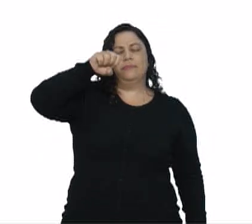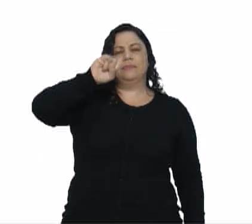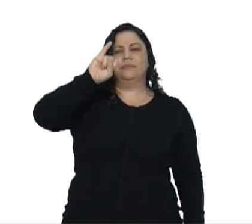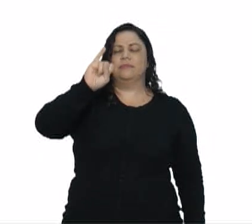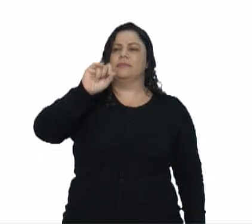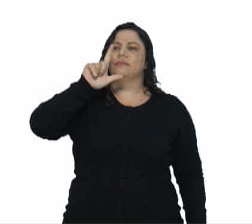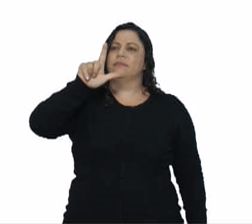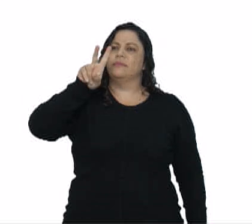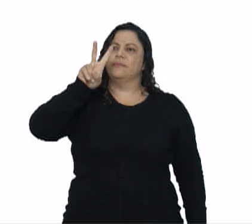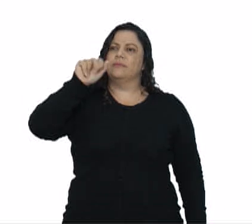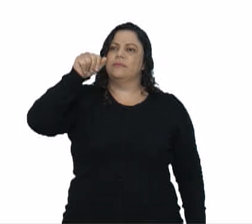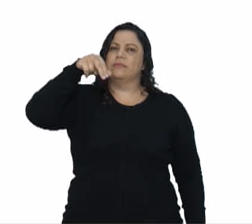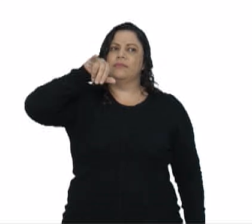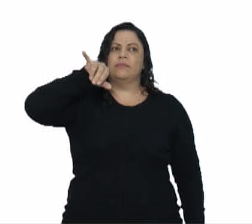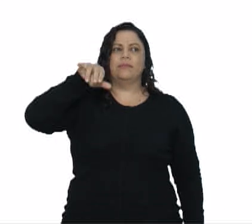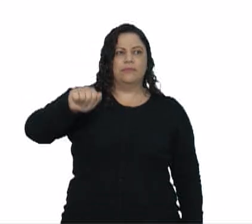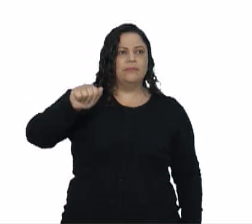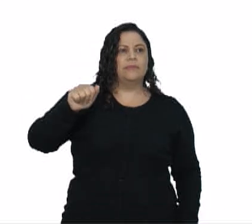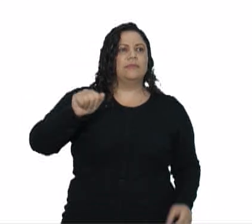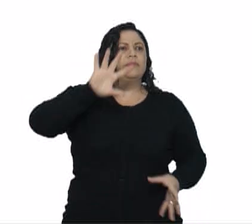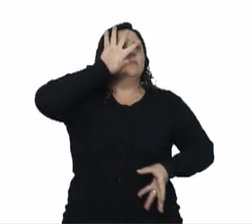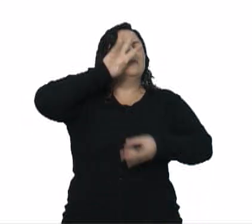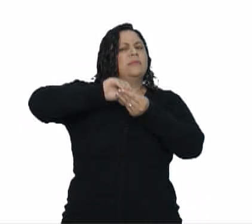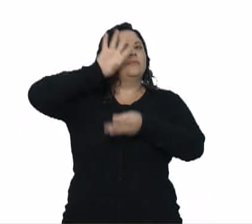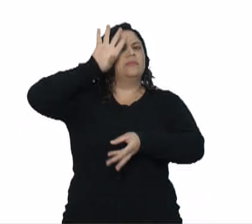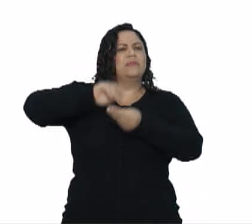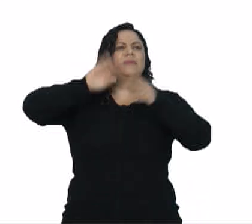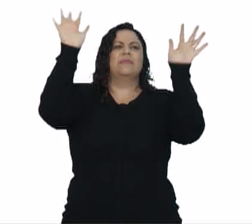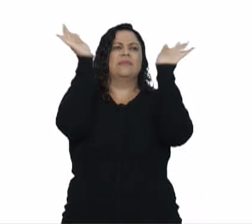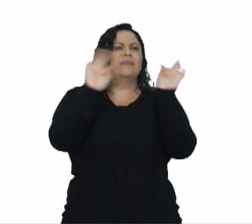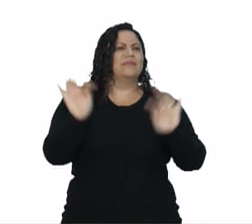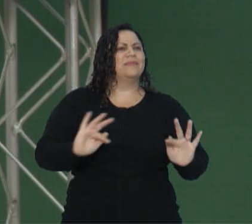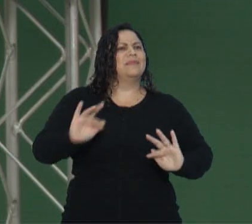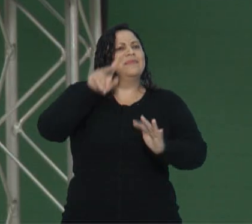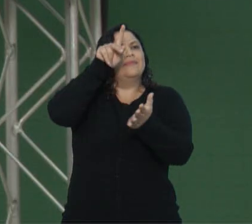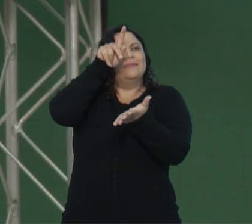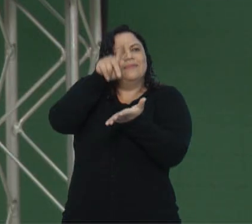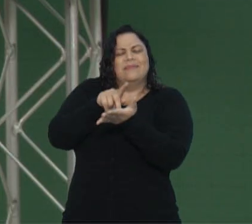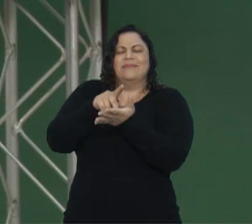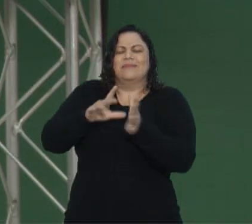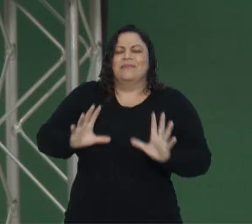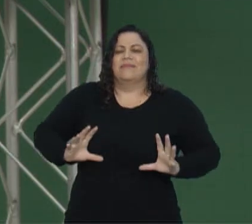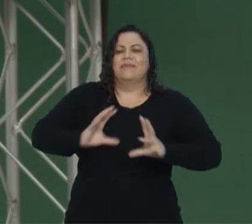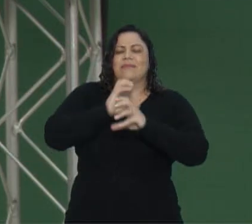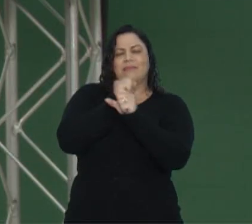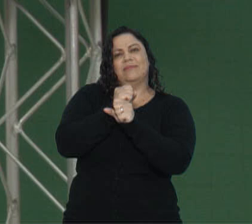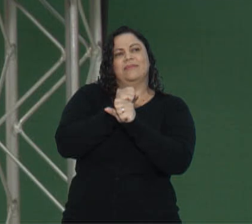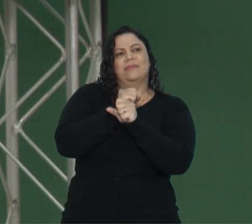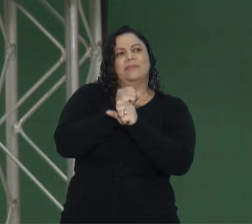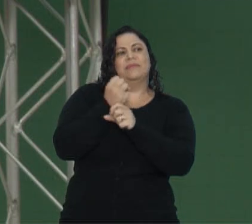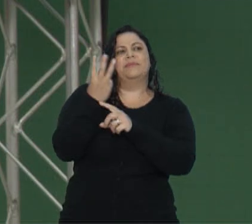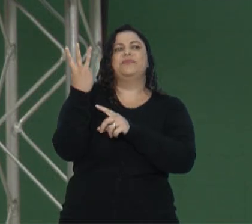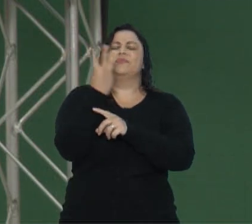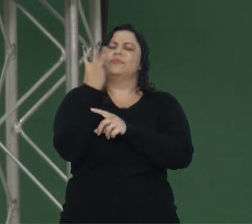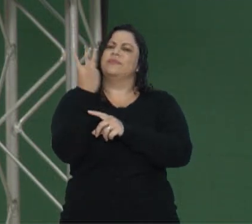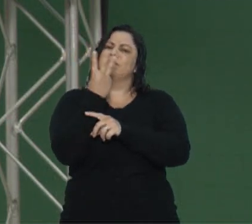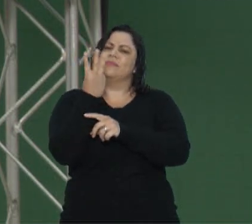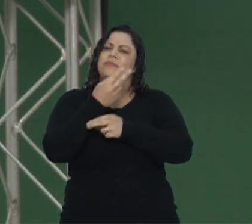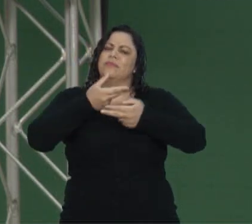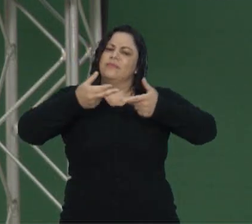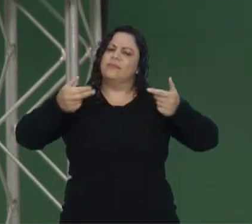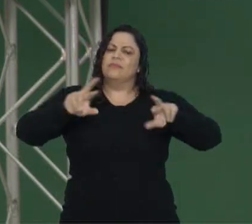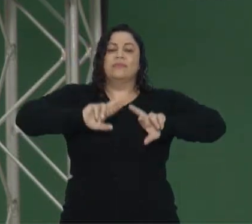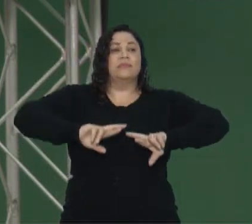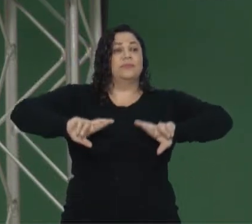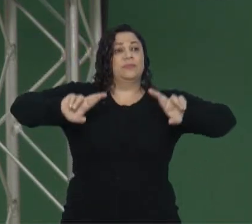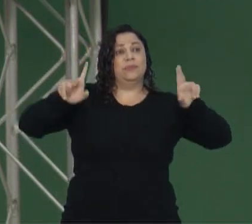três coisas diferentes: prazer, engajamento e significado. Olha que bacana. Claro que a gente está vendo